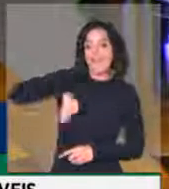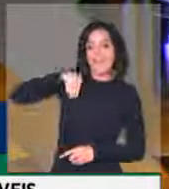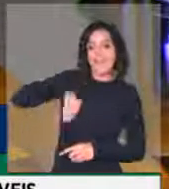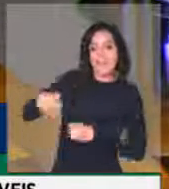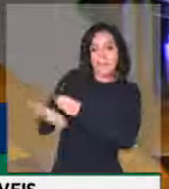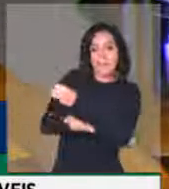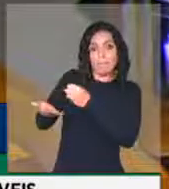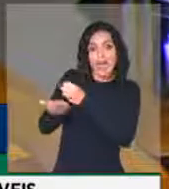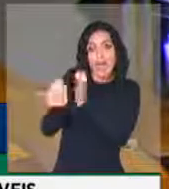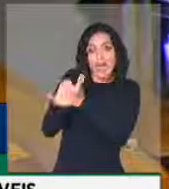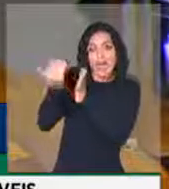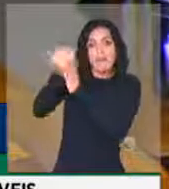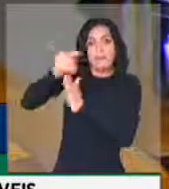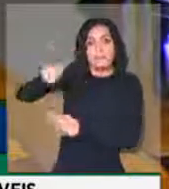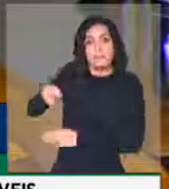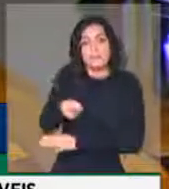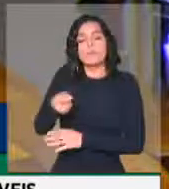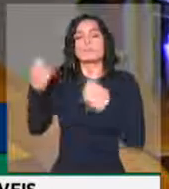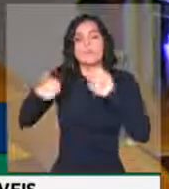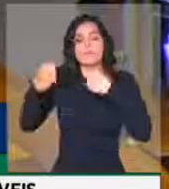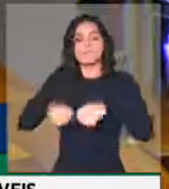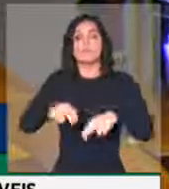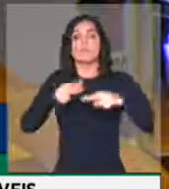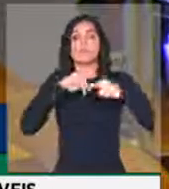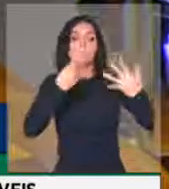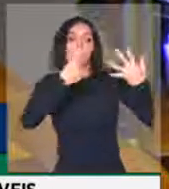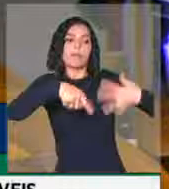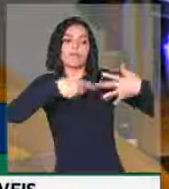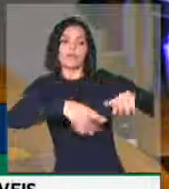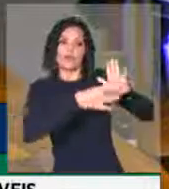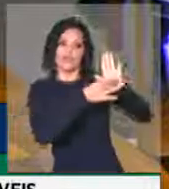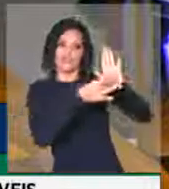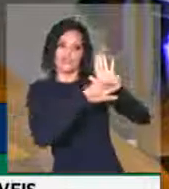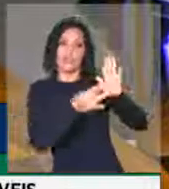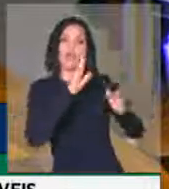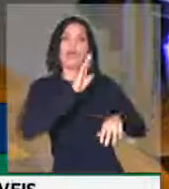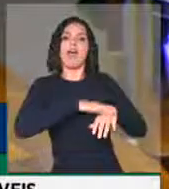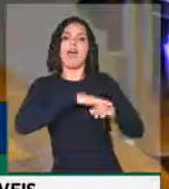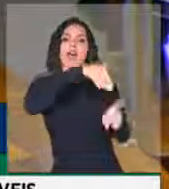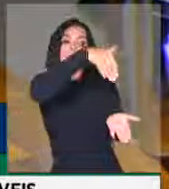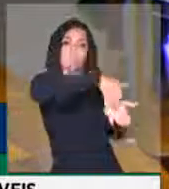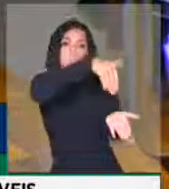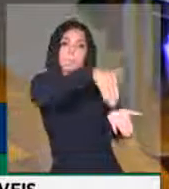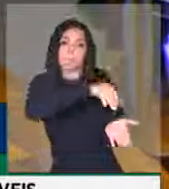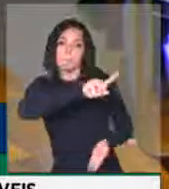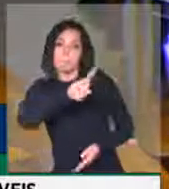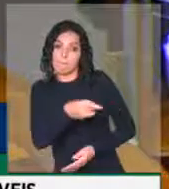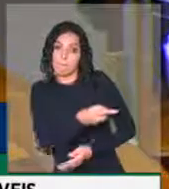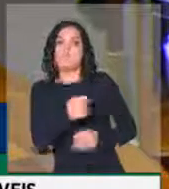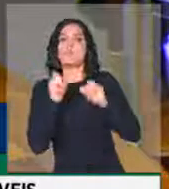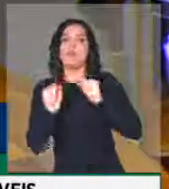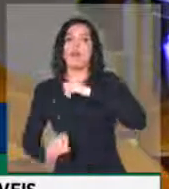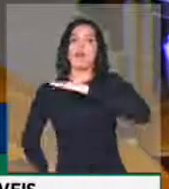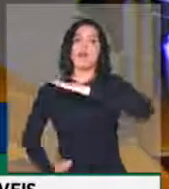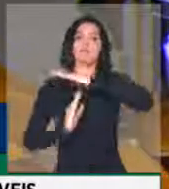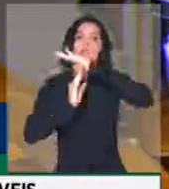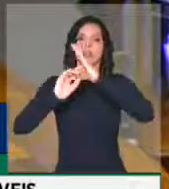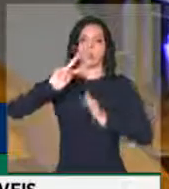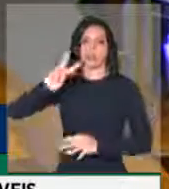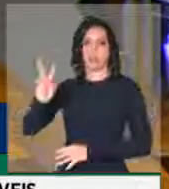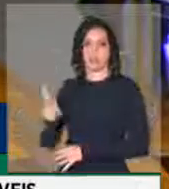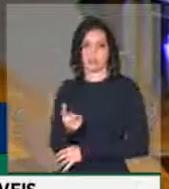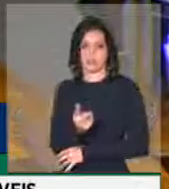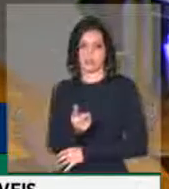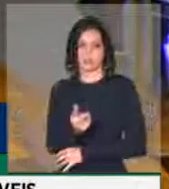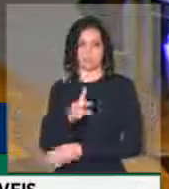ainda seja maior. Por isso que nós temos um destaque do pessoal propondo uma renda básica de R$1.000, podendo chegar a R$2.000, para